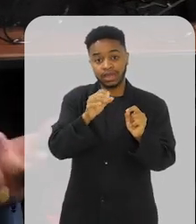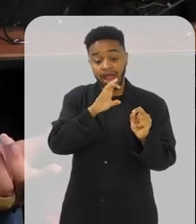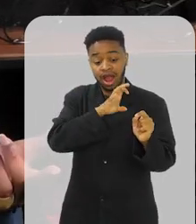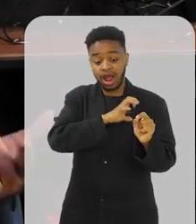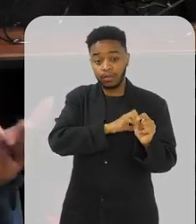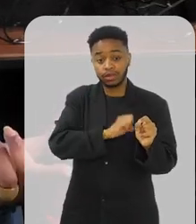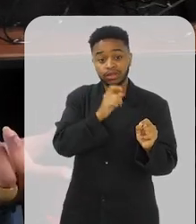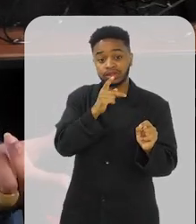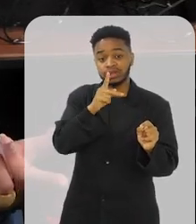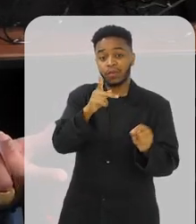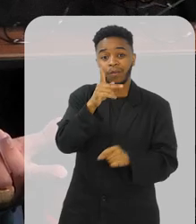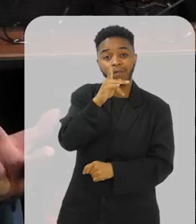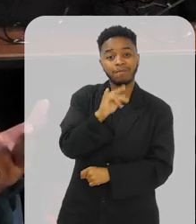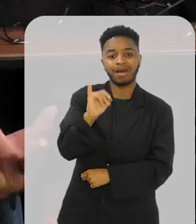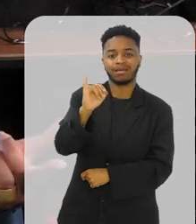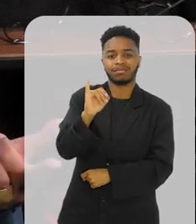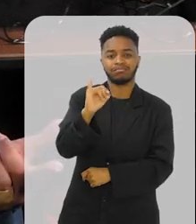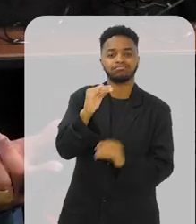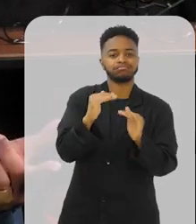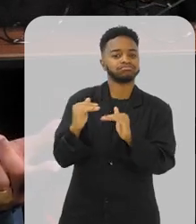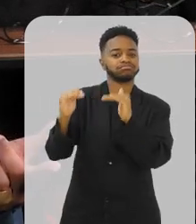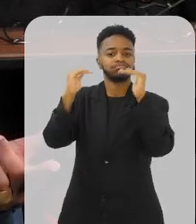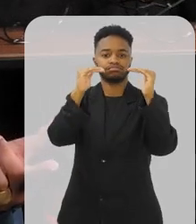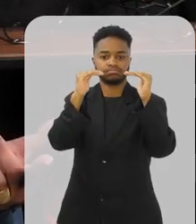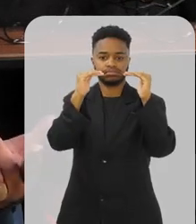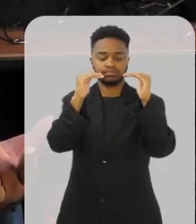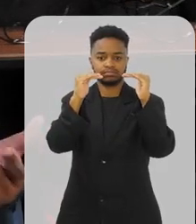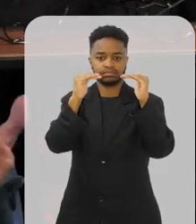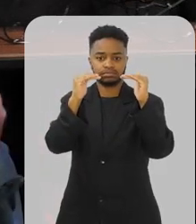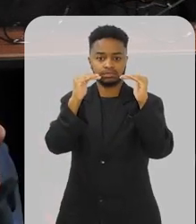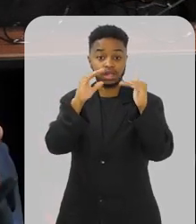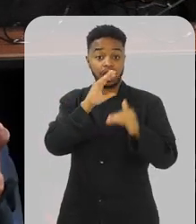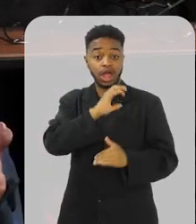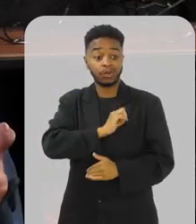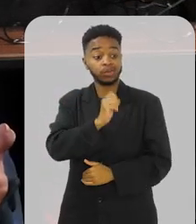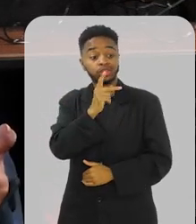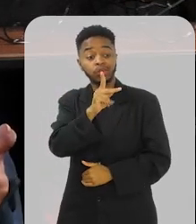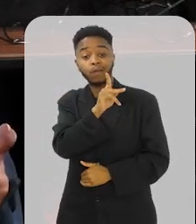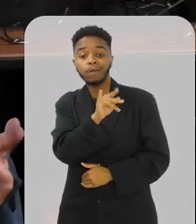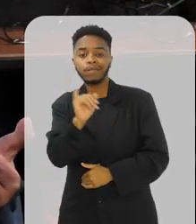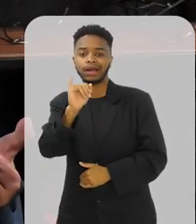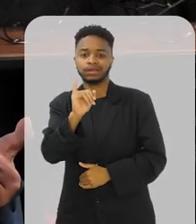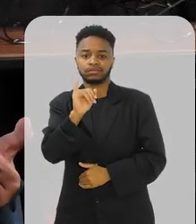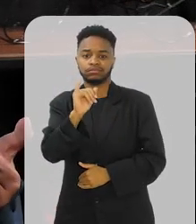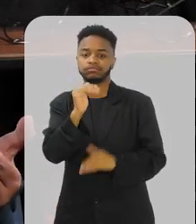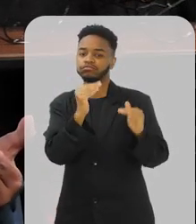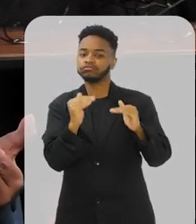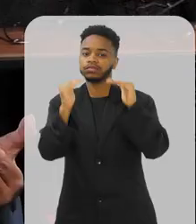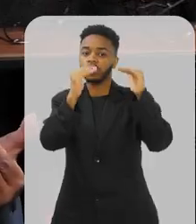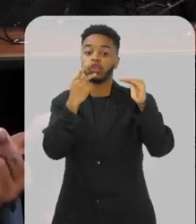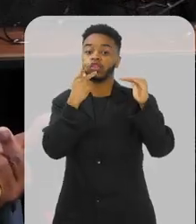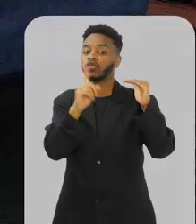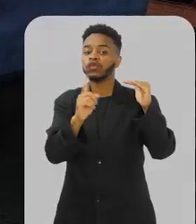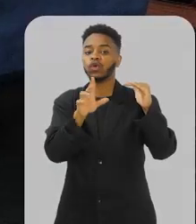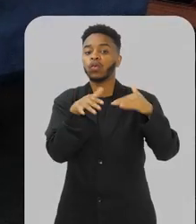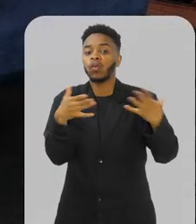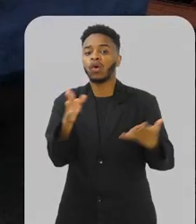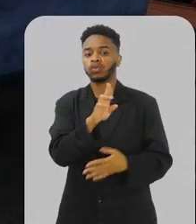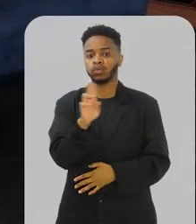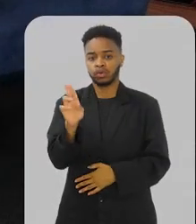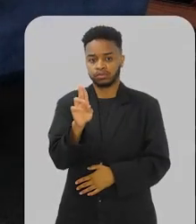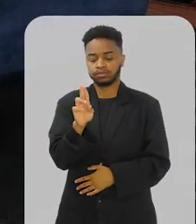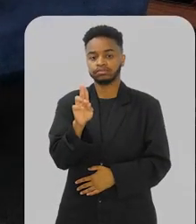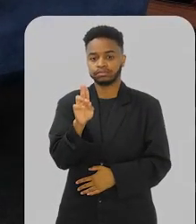o Senhor teu pai acima de tudo. Ama o Senhor teu pai. Ele não disse o nome.